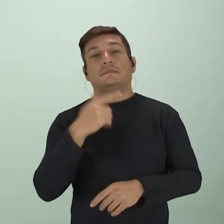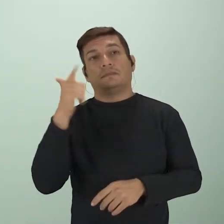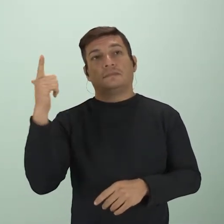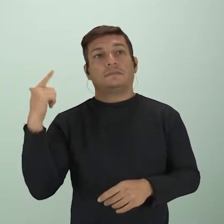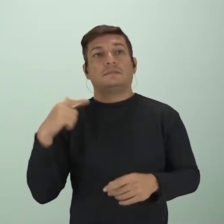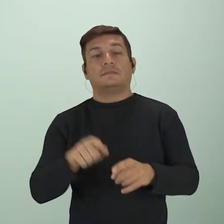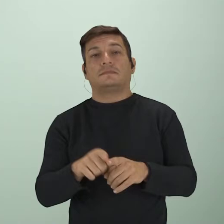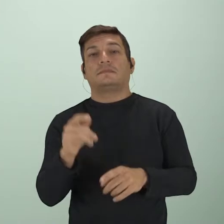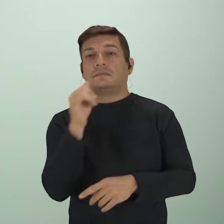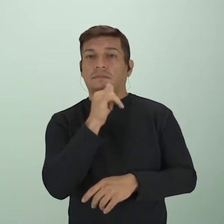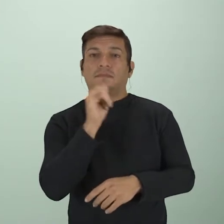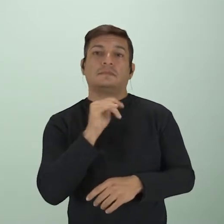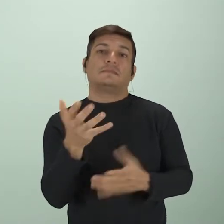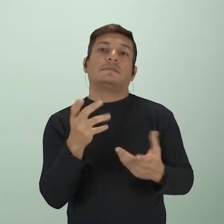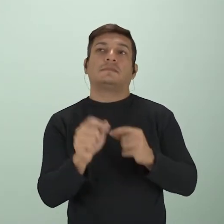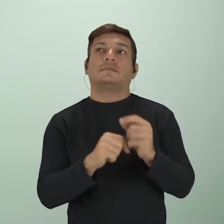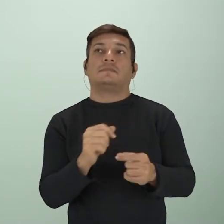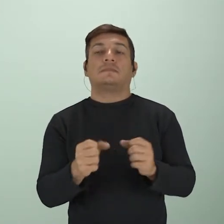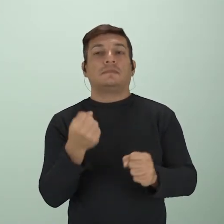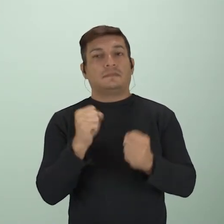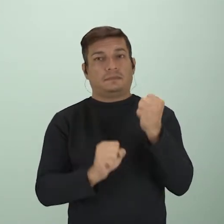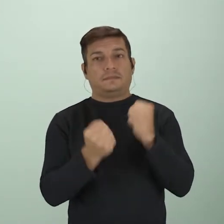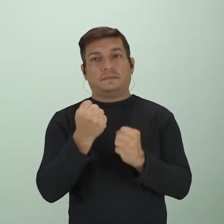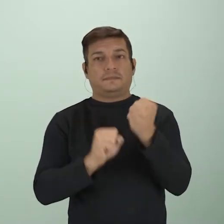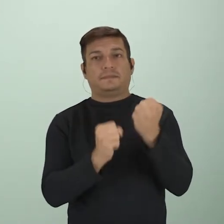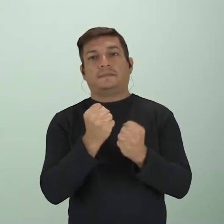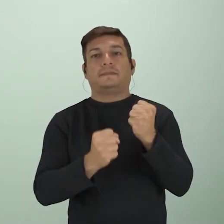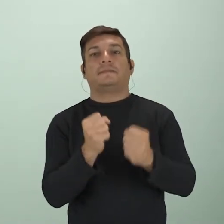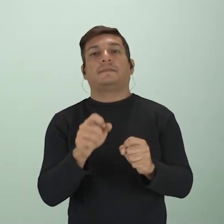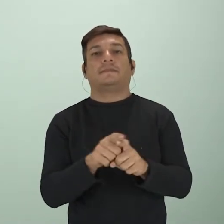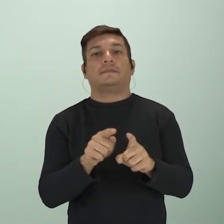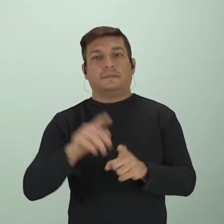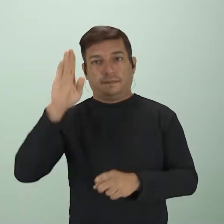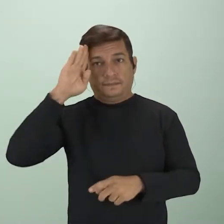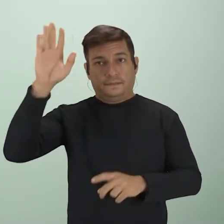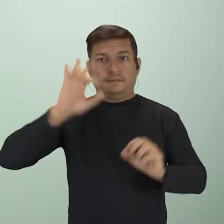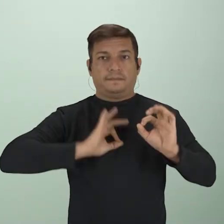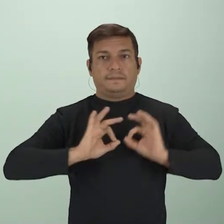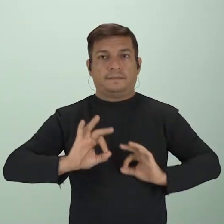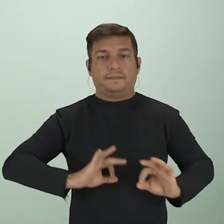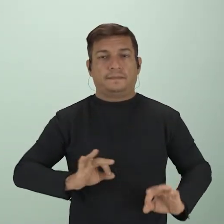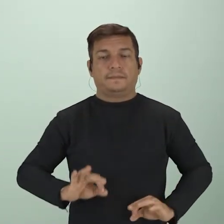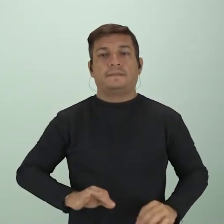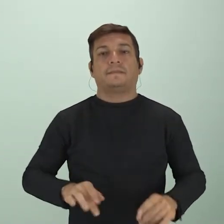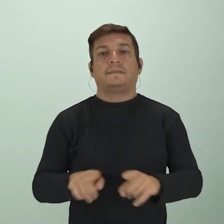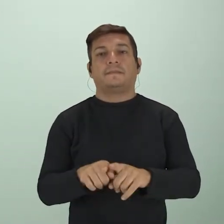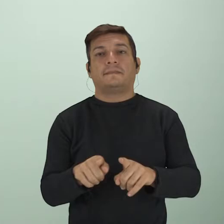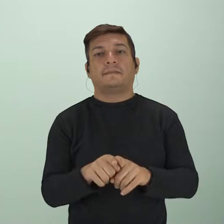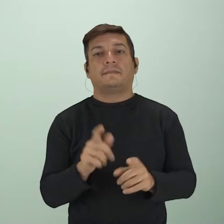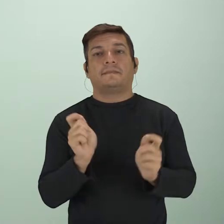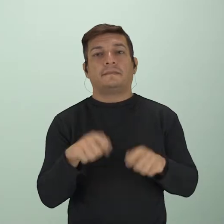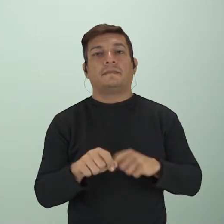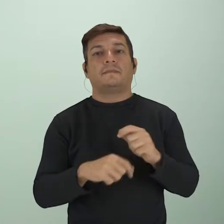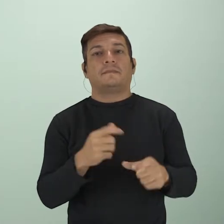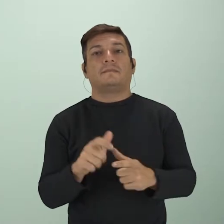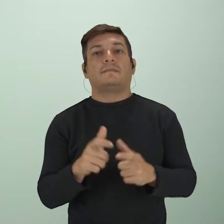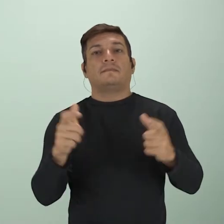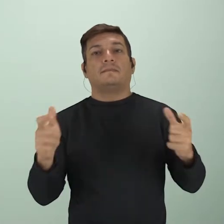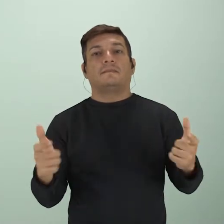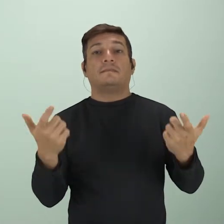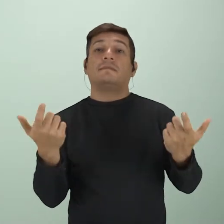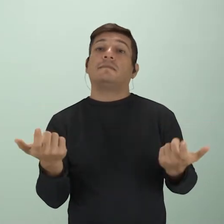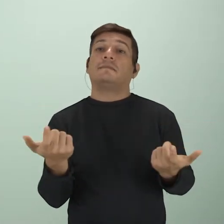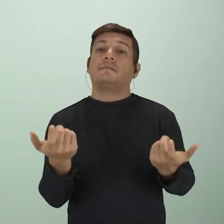outras questões. A Itália pretendia se industrializar, né, militarizar, né, e poder crescer,